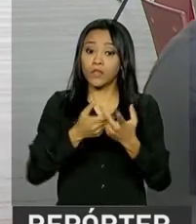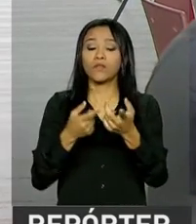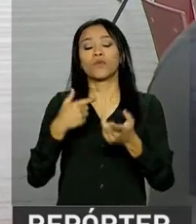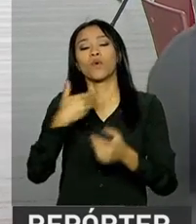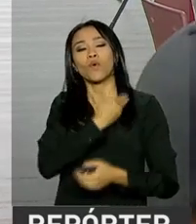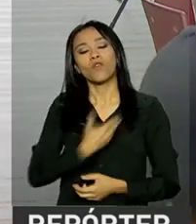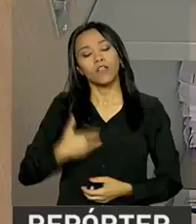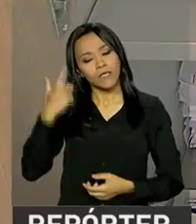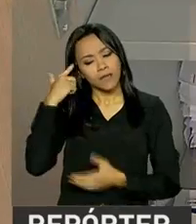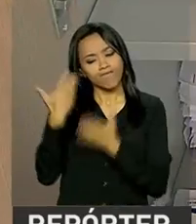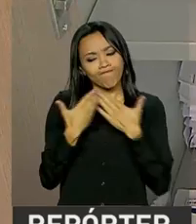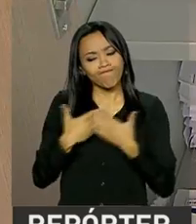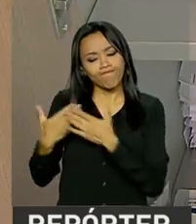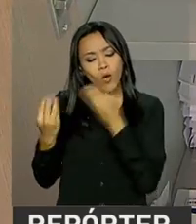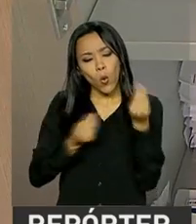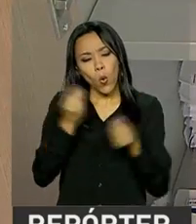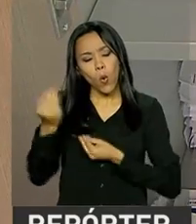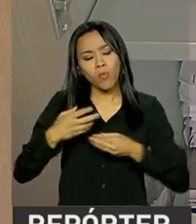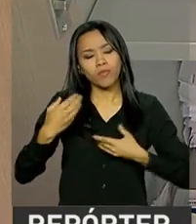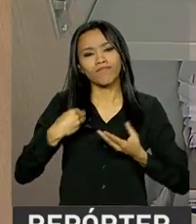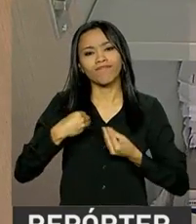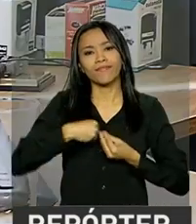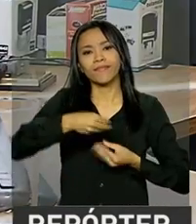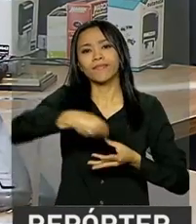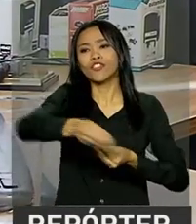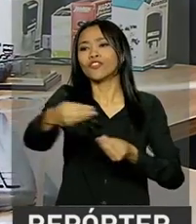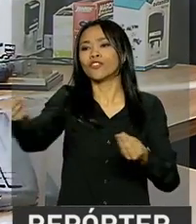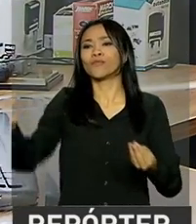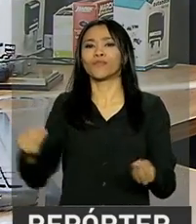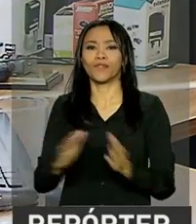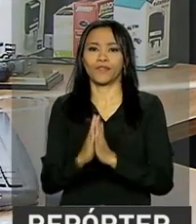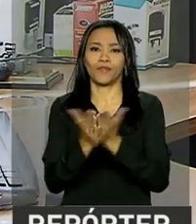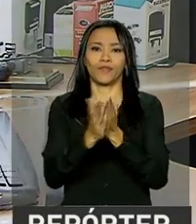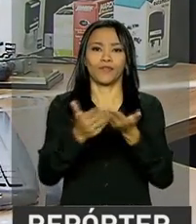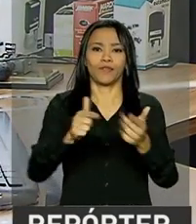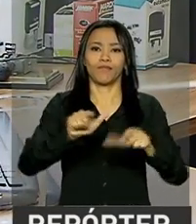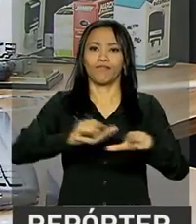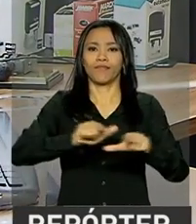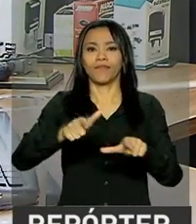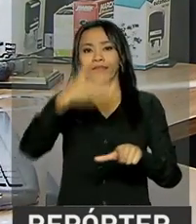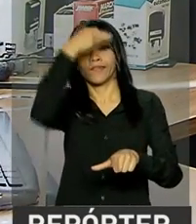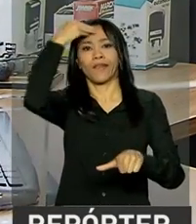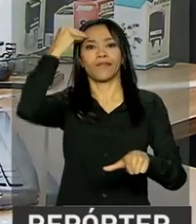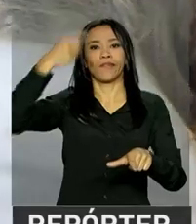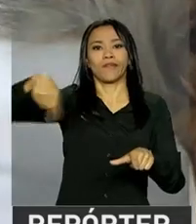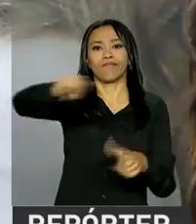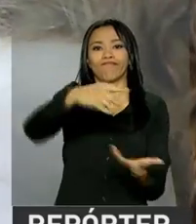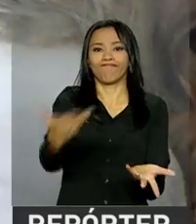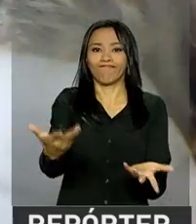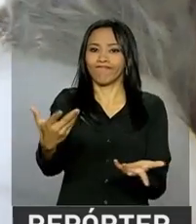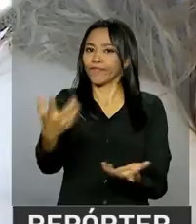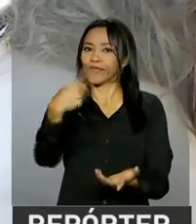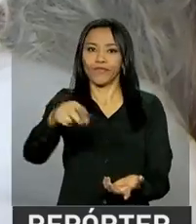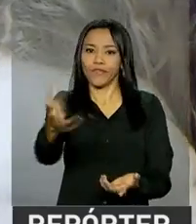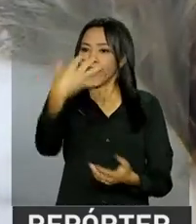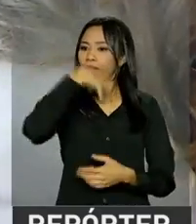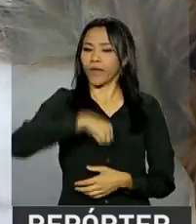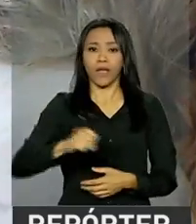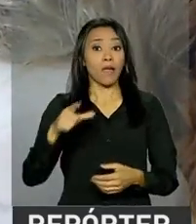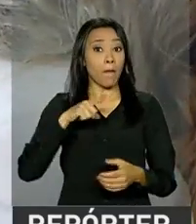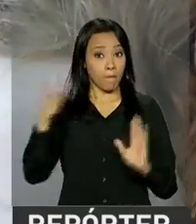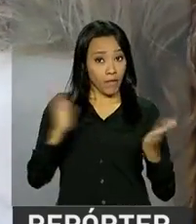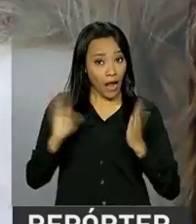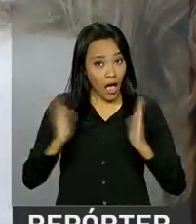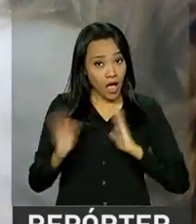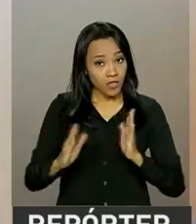soluções para entregar os documentos que foram esquecidos segundo diretor do Ministério do Trabalho não há um prazo para a pessoa